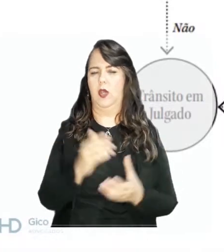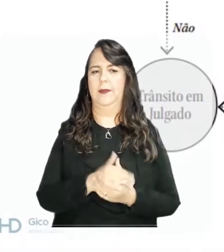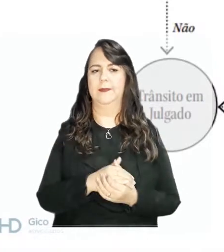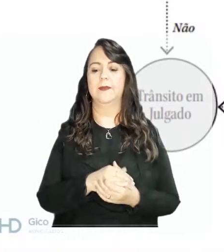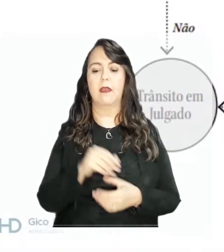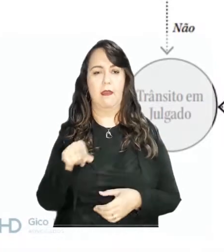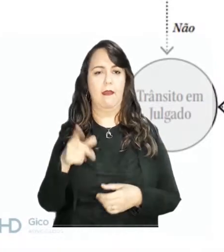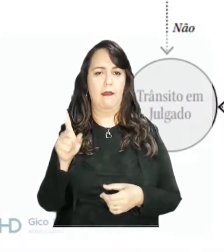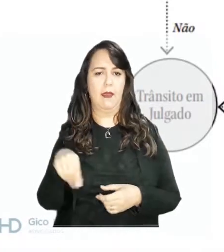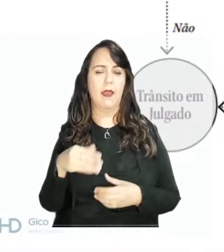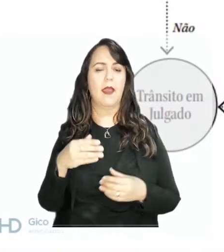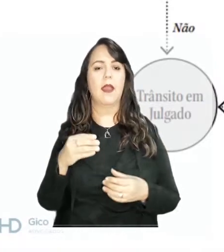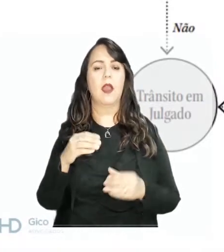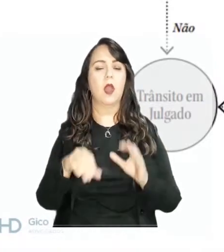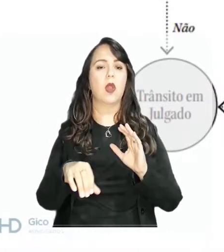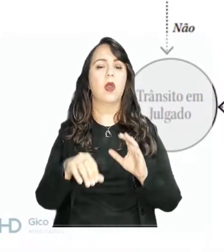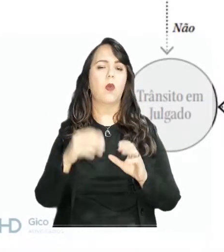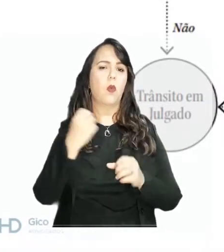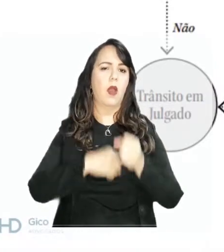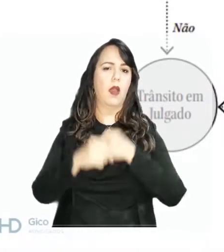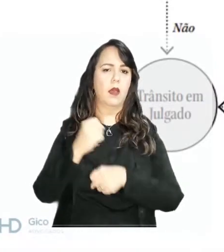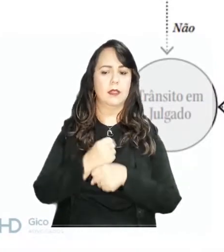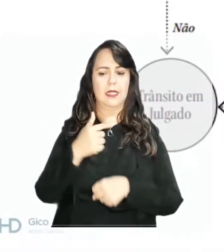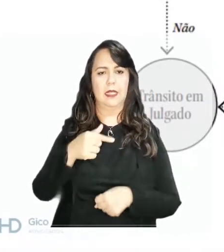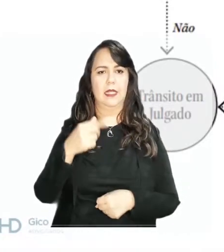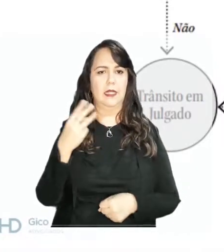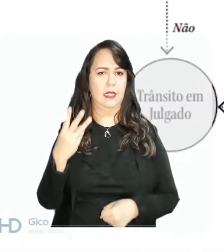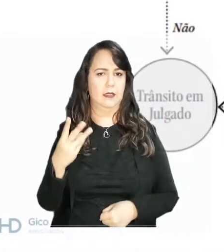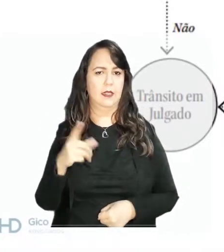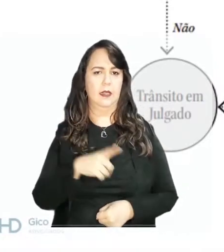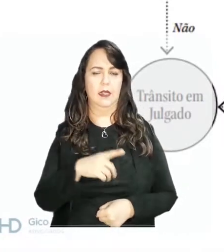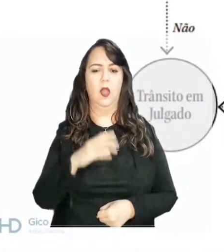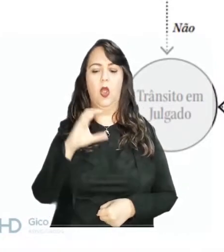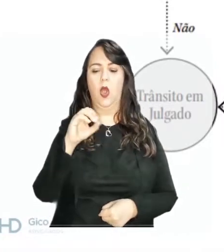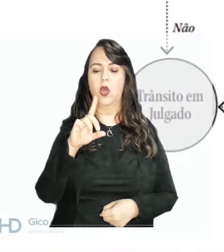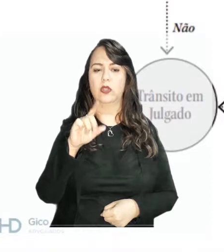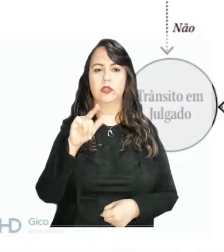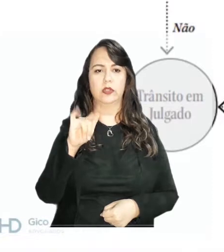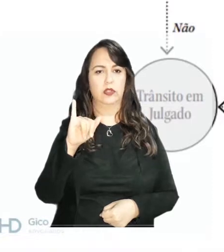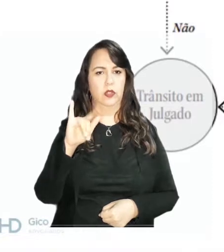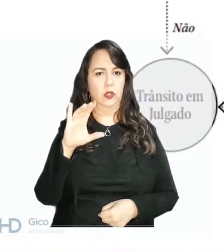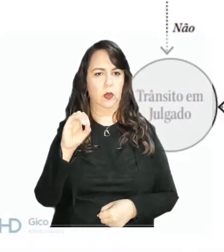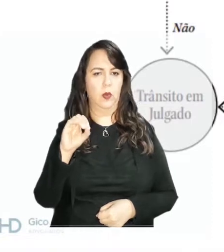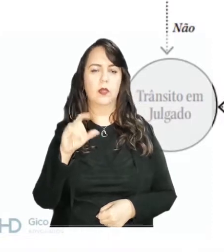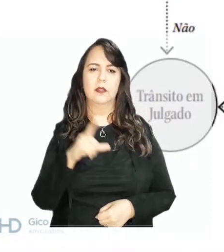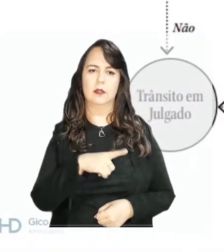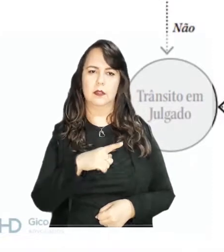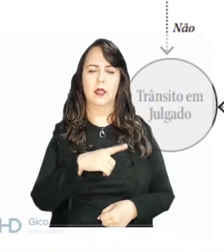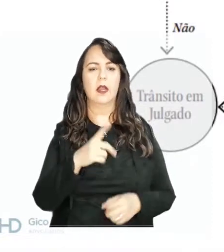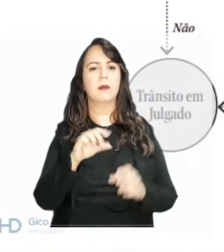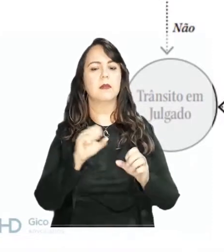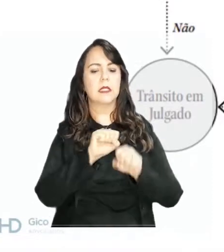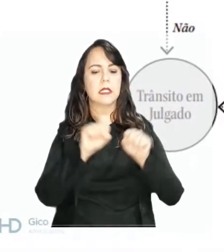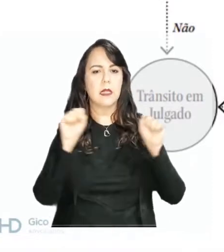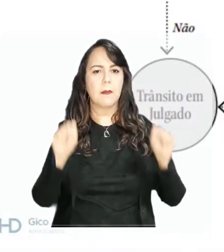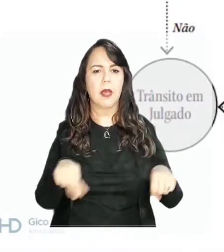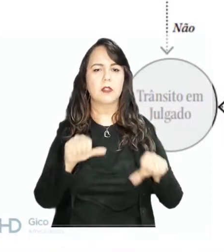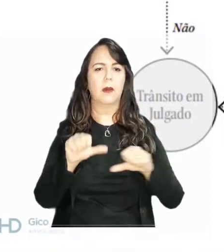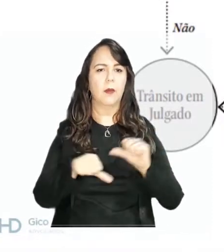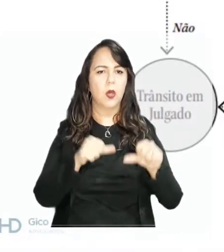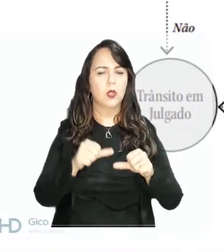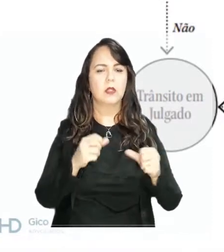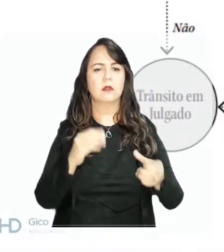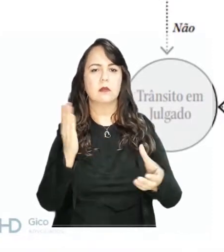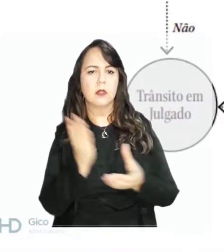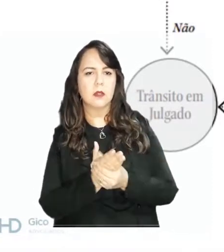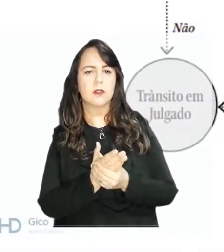73. O Código novo tinha mudado essa sistemática, eliminando o duplo juízo de admissibilidade, e,